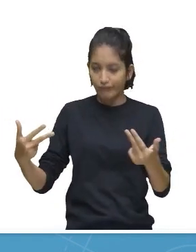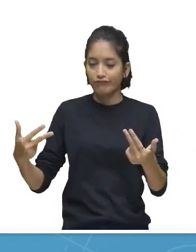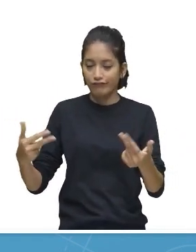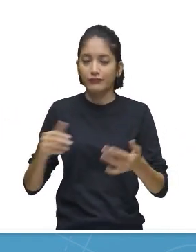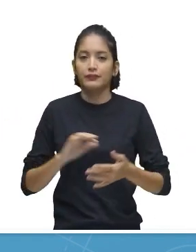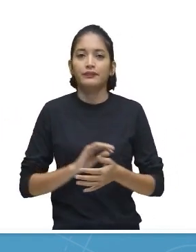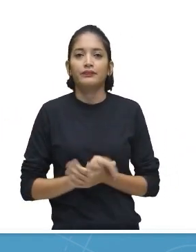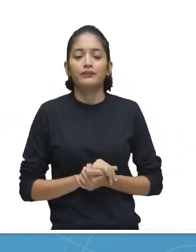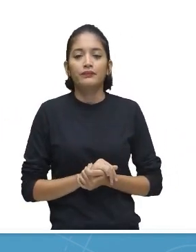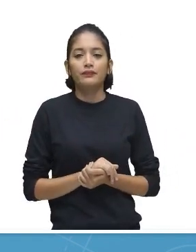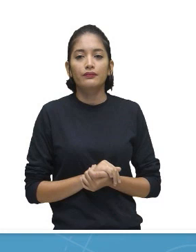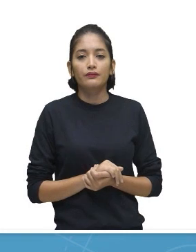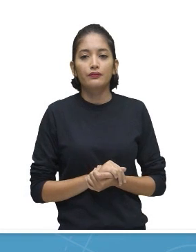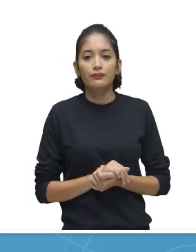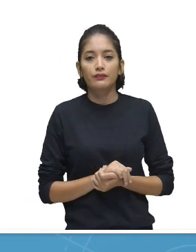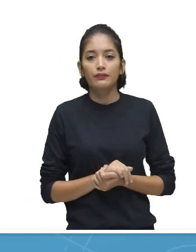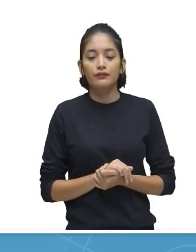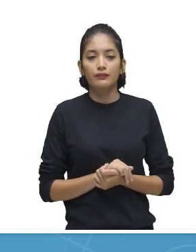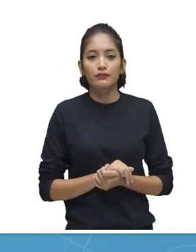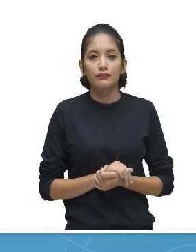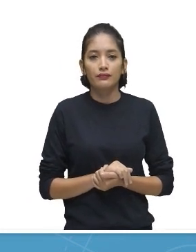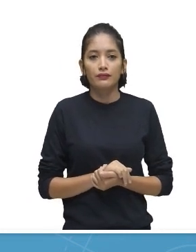ali.